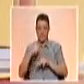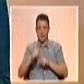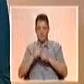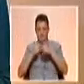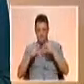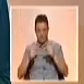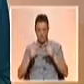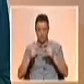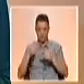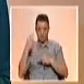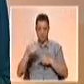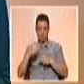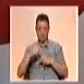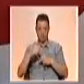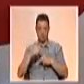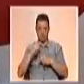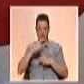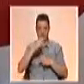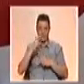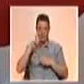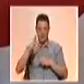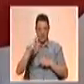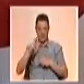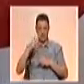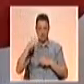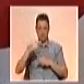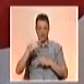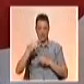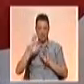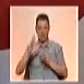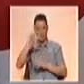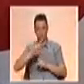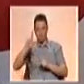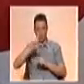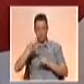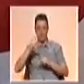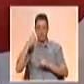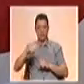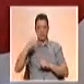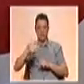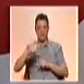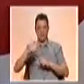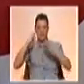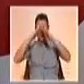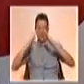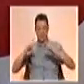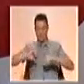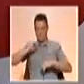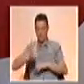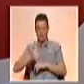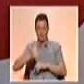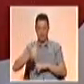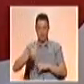já... Quem etar em Alcântara também tem telhados verdes e realmente nota-se, quem passa ali normalmente,